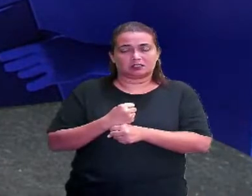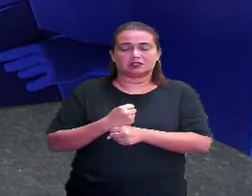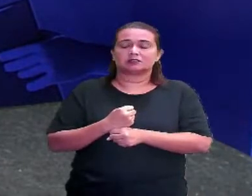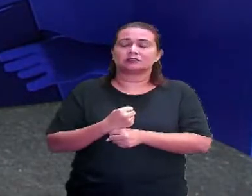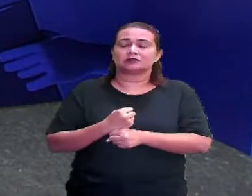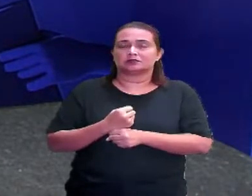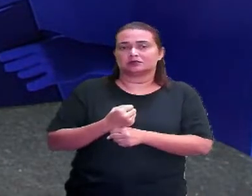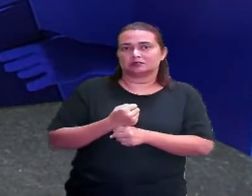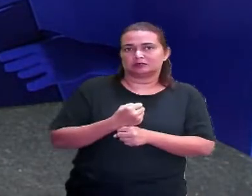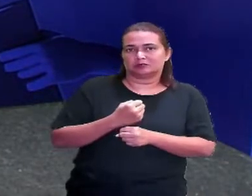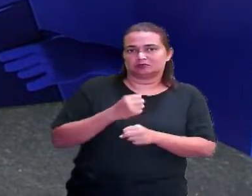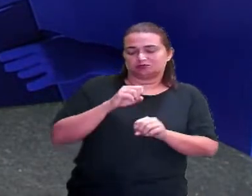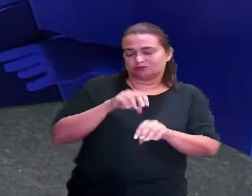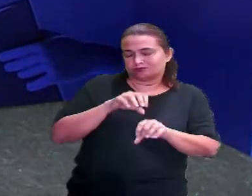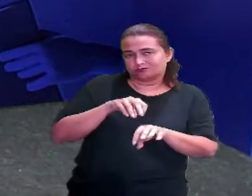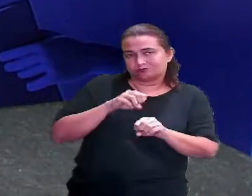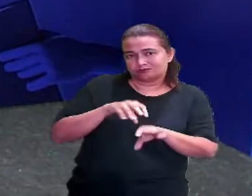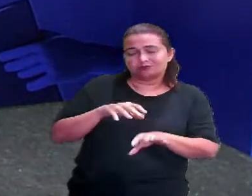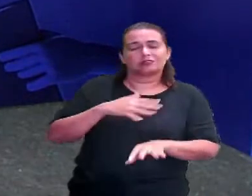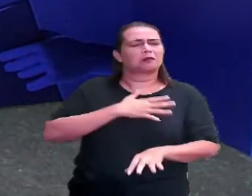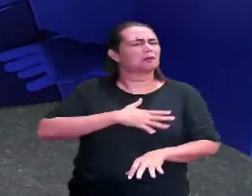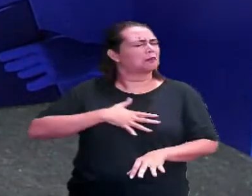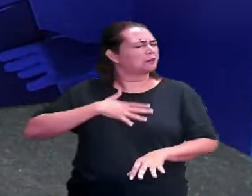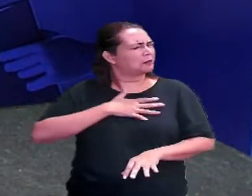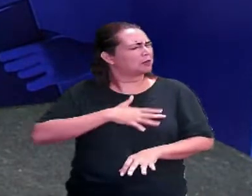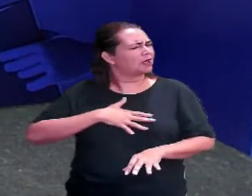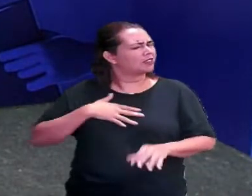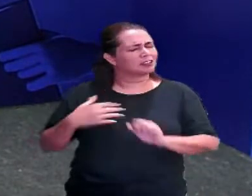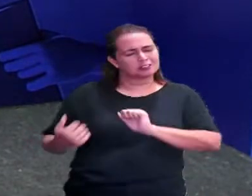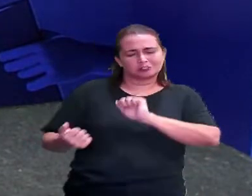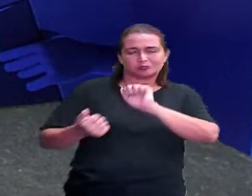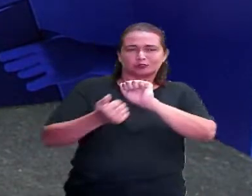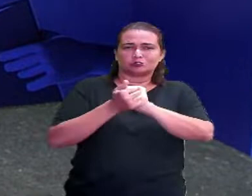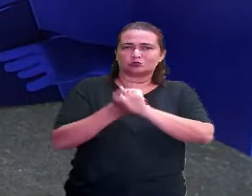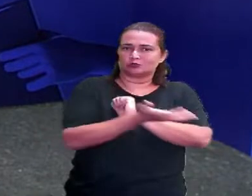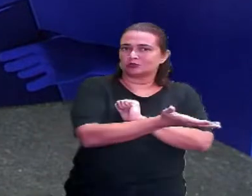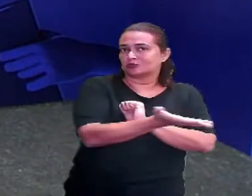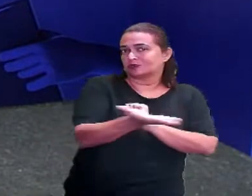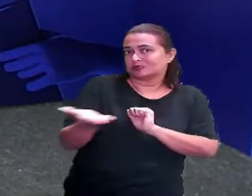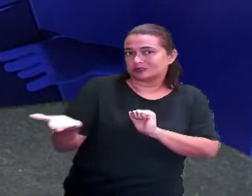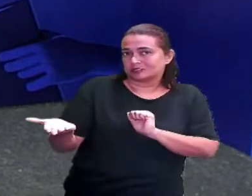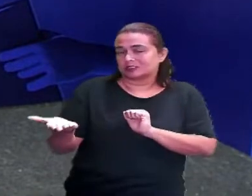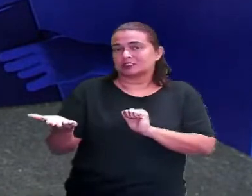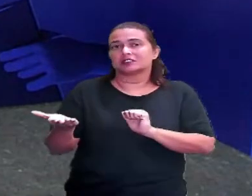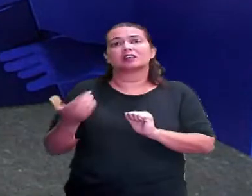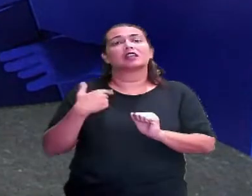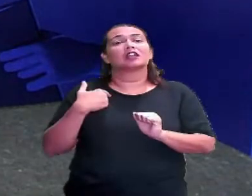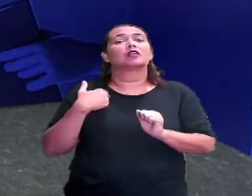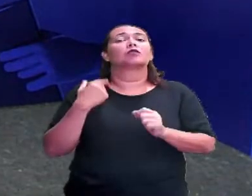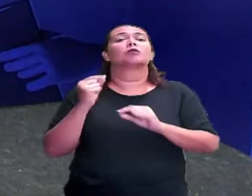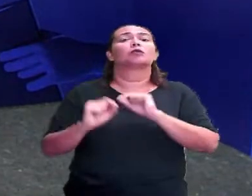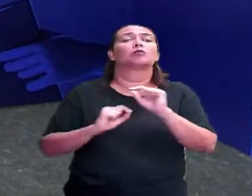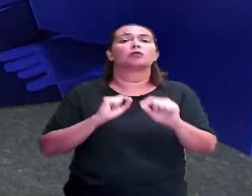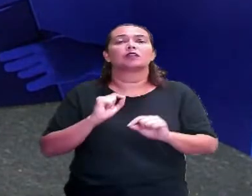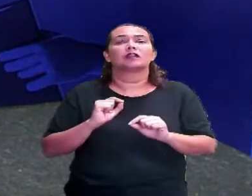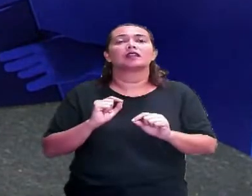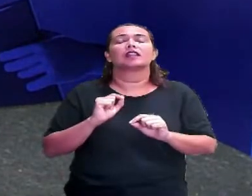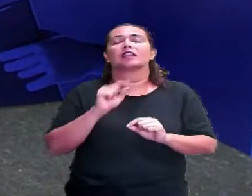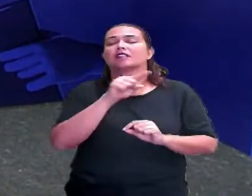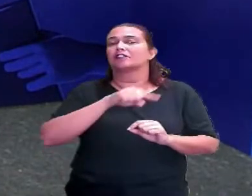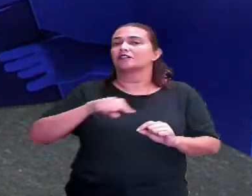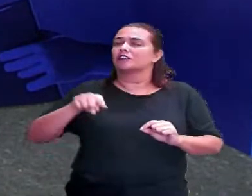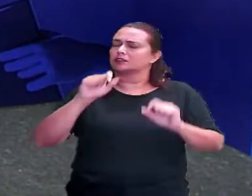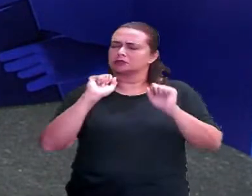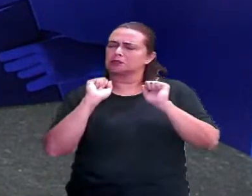estar aqui e contando com a participação, a presença de vocês. Eu já faço o convite aqui para que vocês se inscrevam em